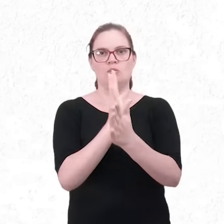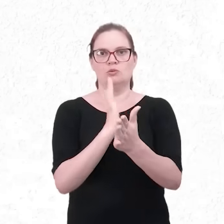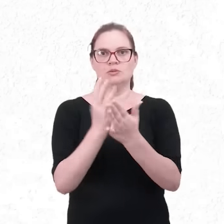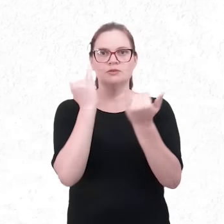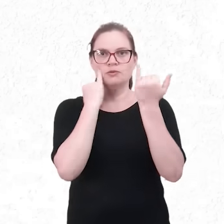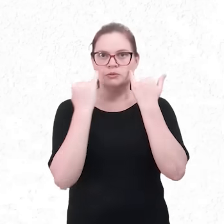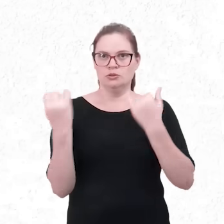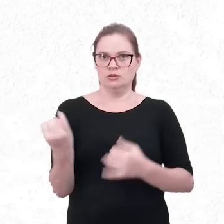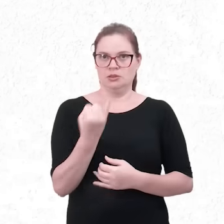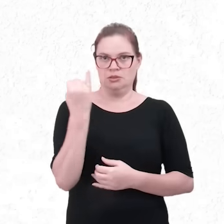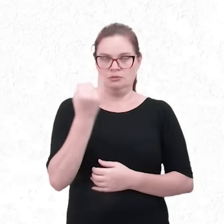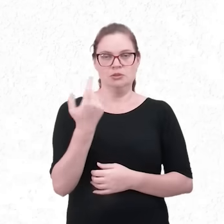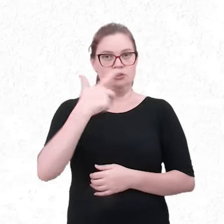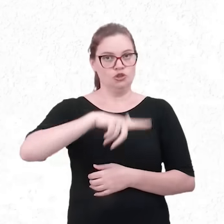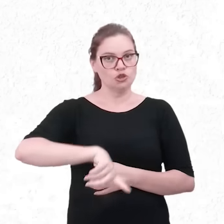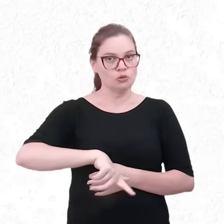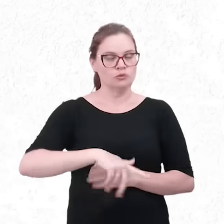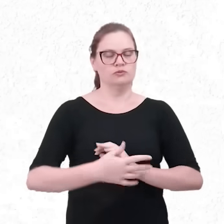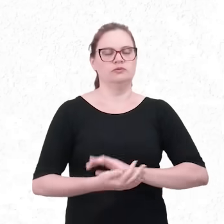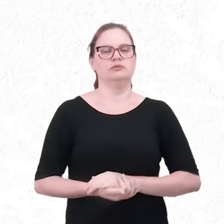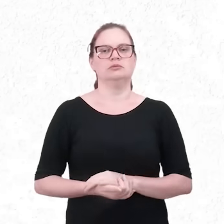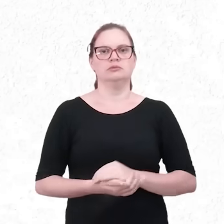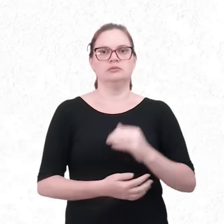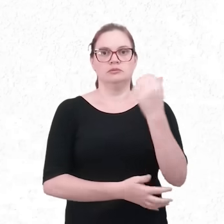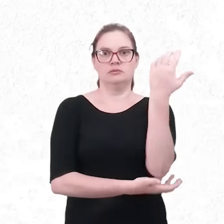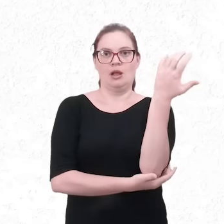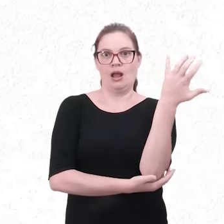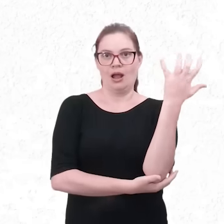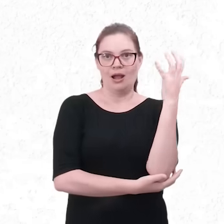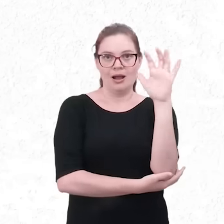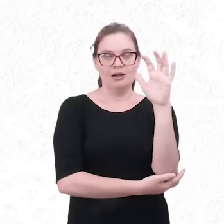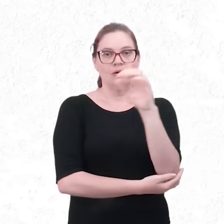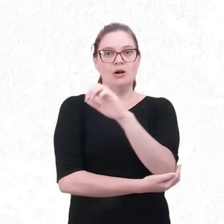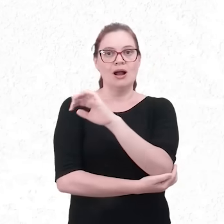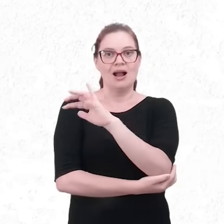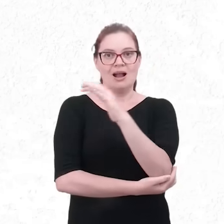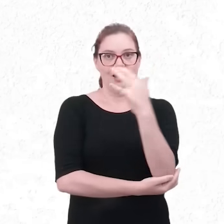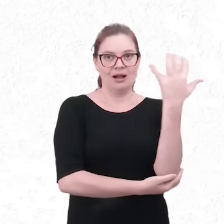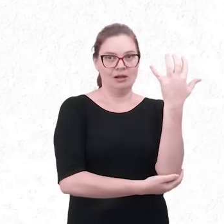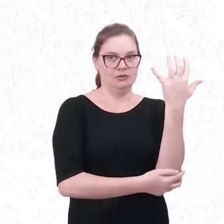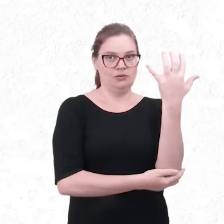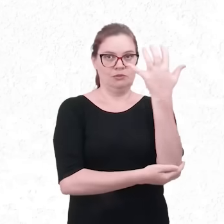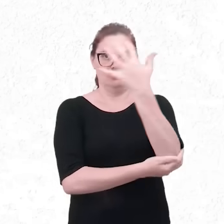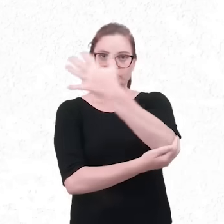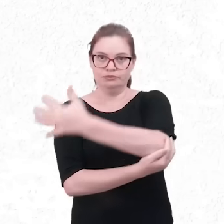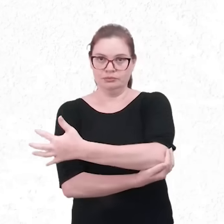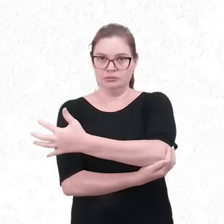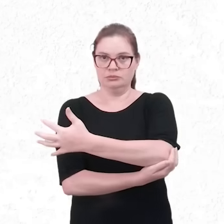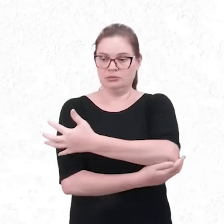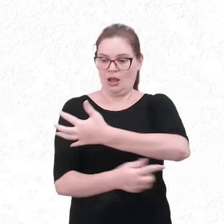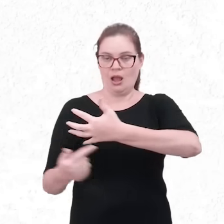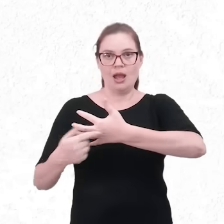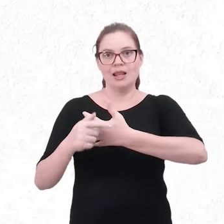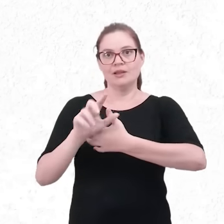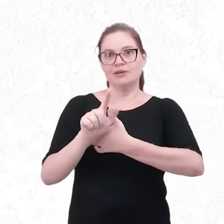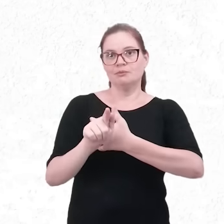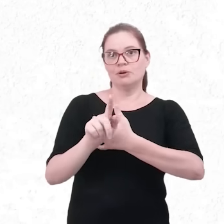pontos importantes. Repetitivamente, a árvore que está deitada